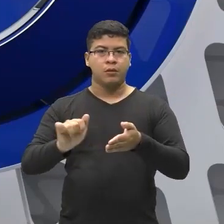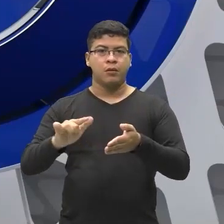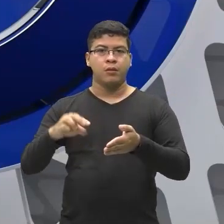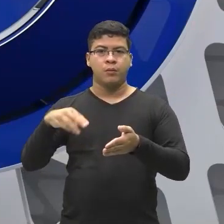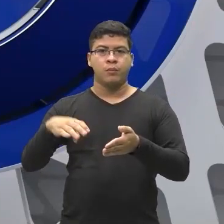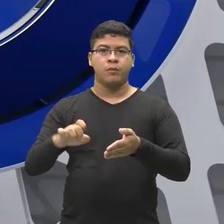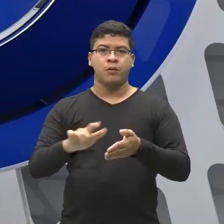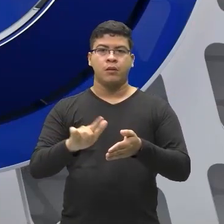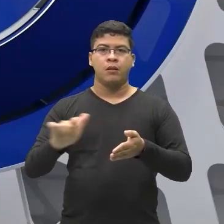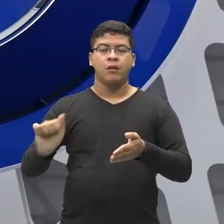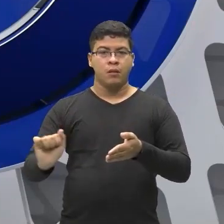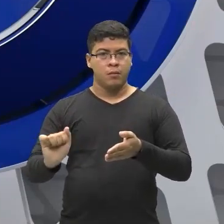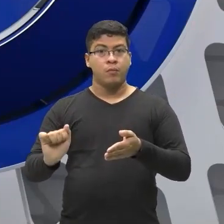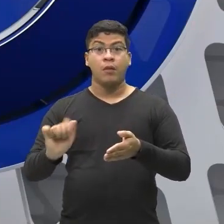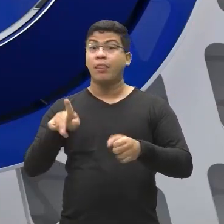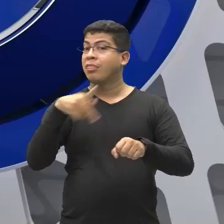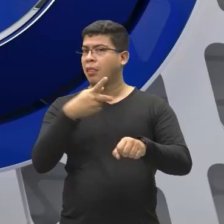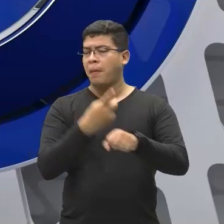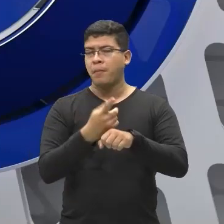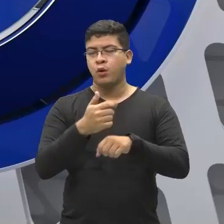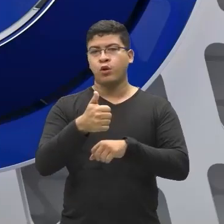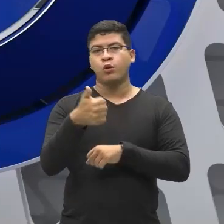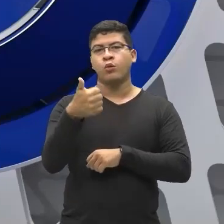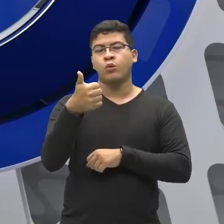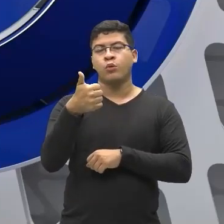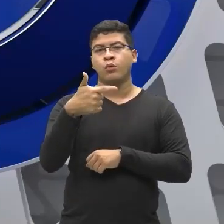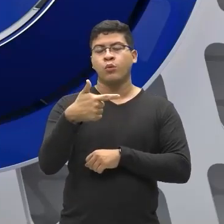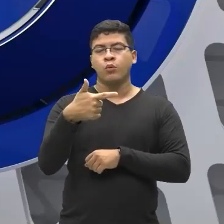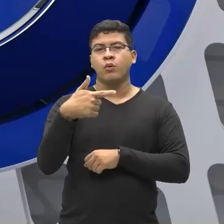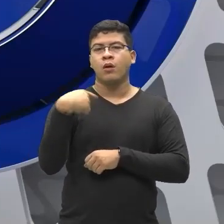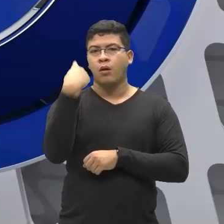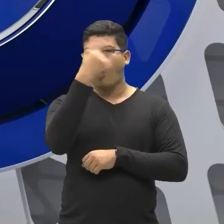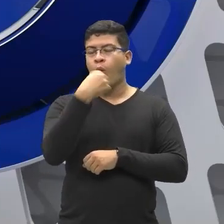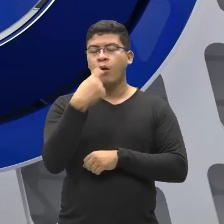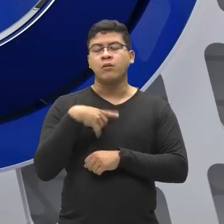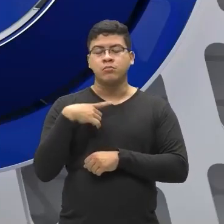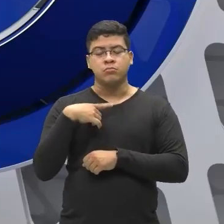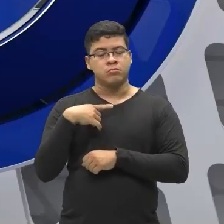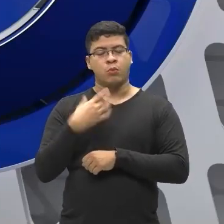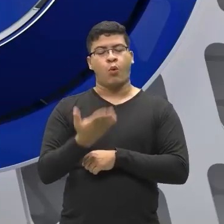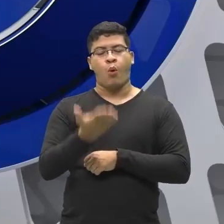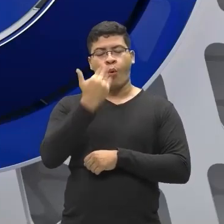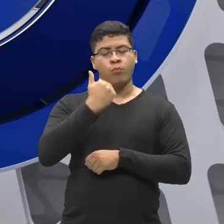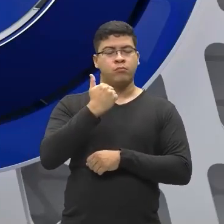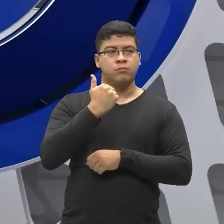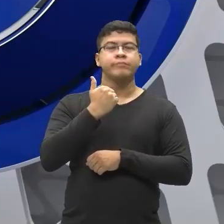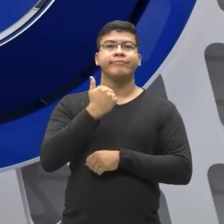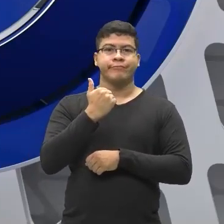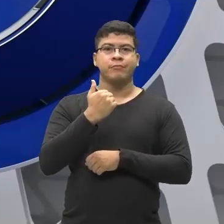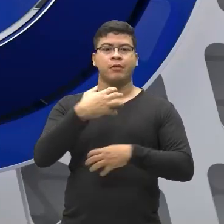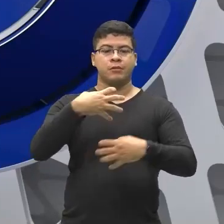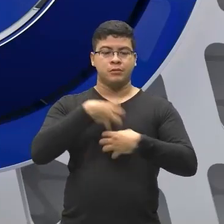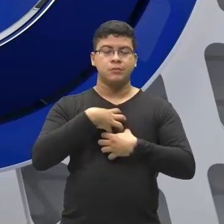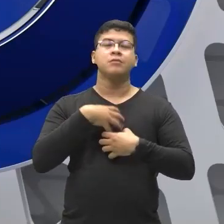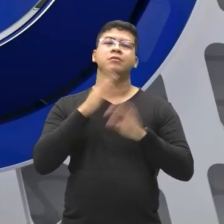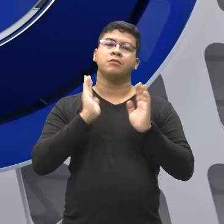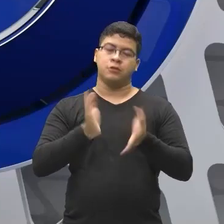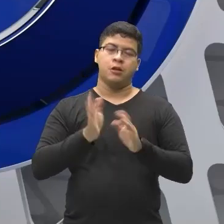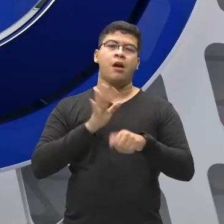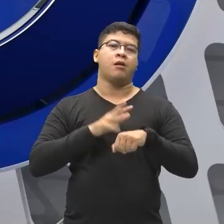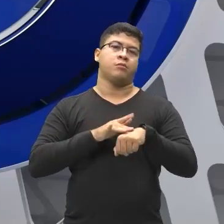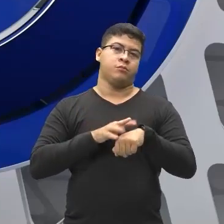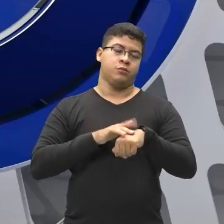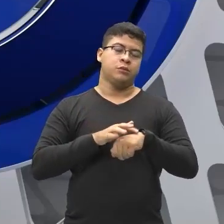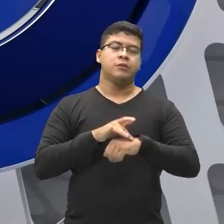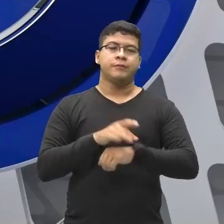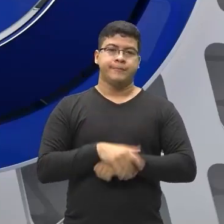após as 12 horas de ingestão dela, através de alimento ou de água, tá bom? Vamos observar também que elas